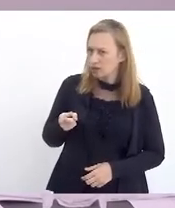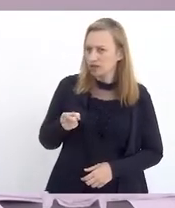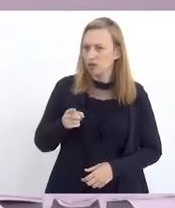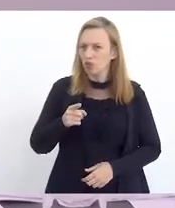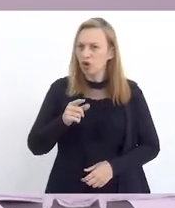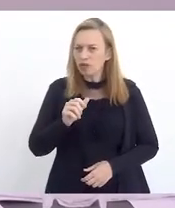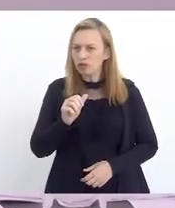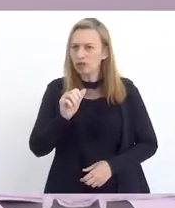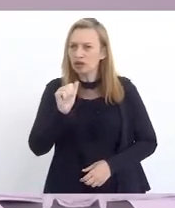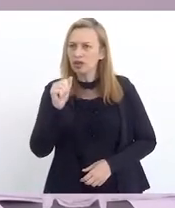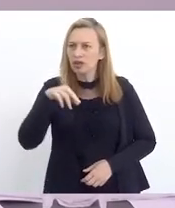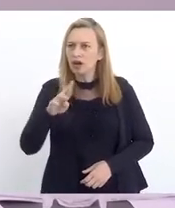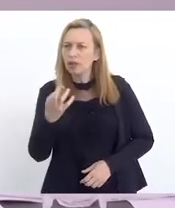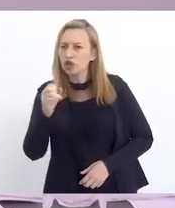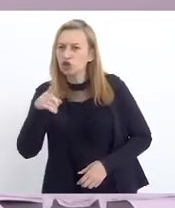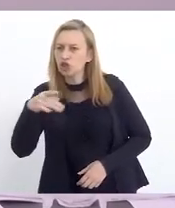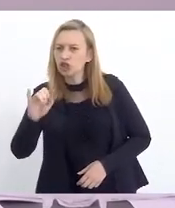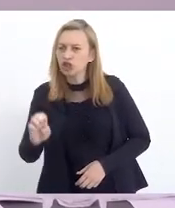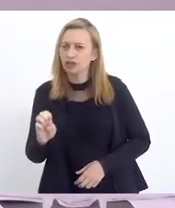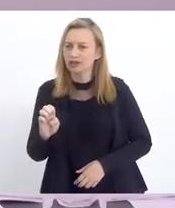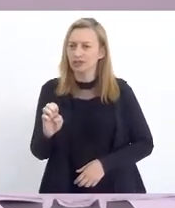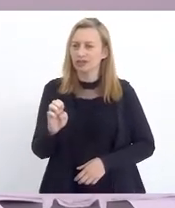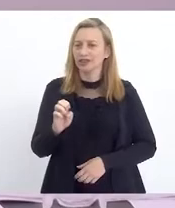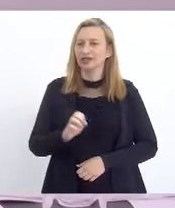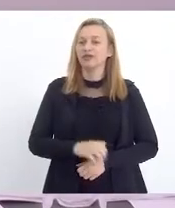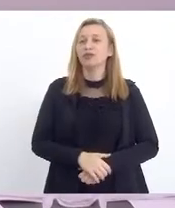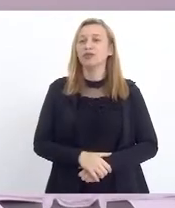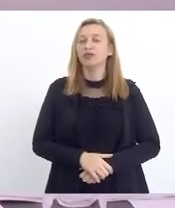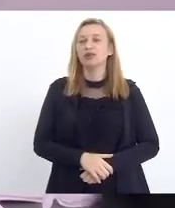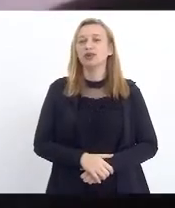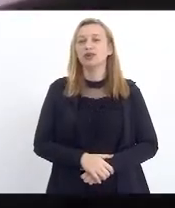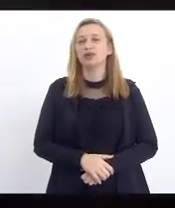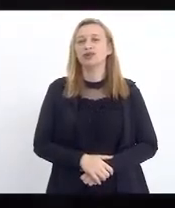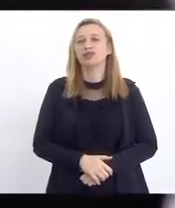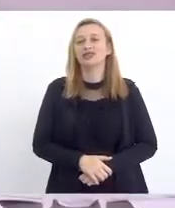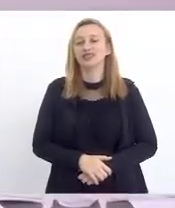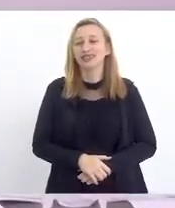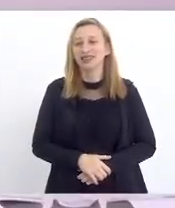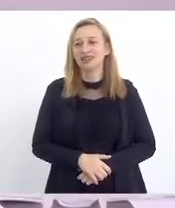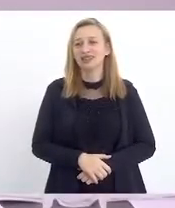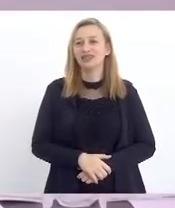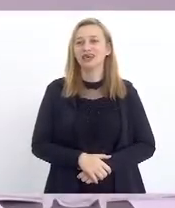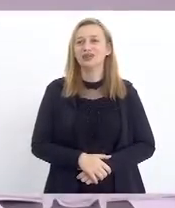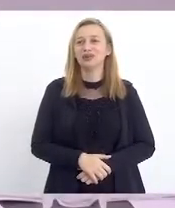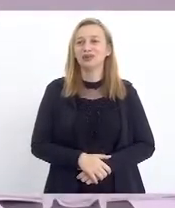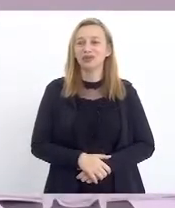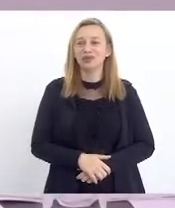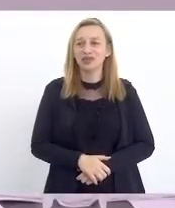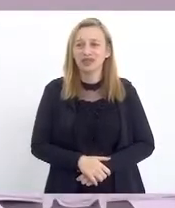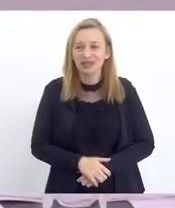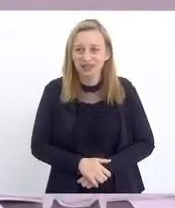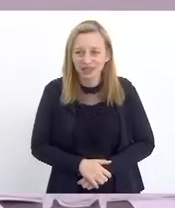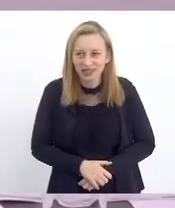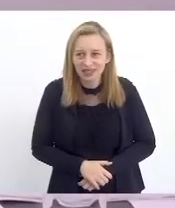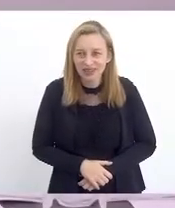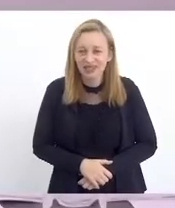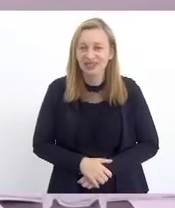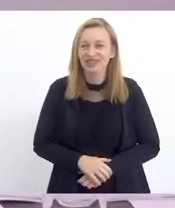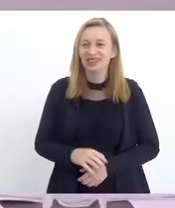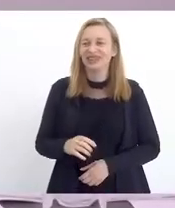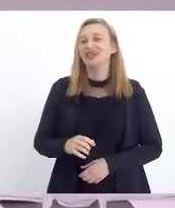Ambrosione. Está online. Ah, está online. E a Pastoral do Meio Ambiente, Lucinha, Valéria? A Pastoral do Meio Ambiente está